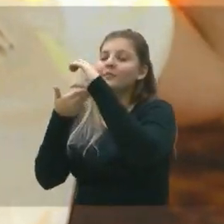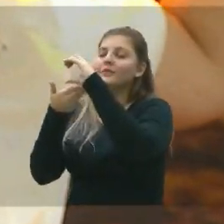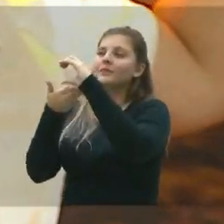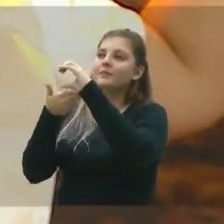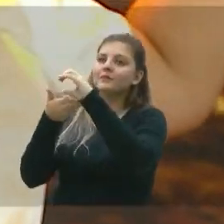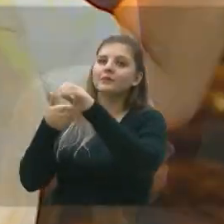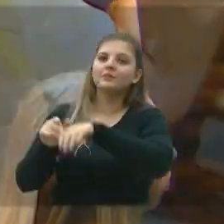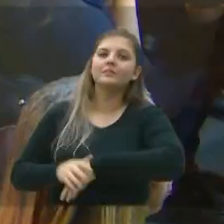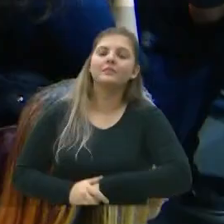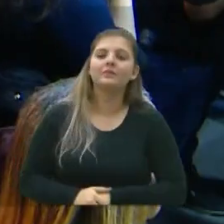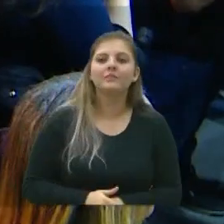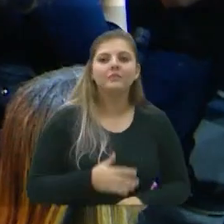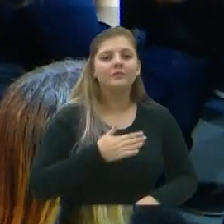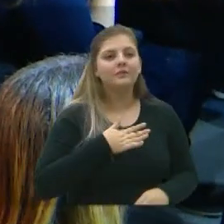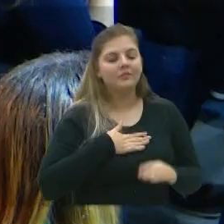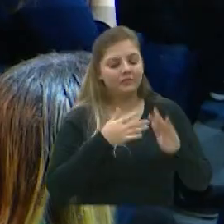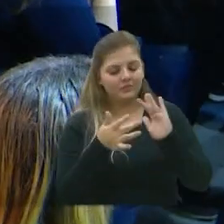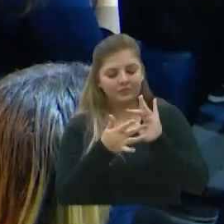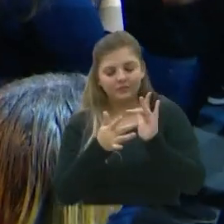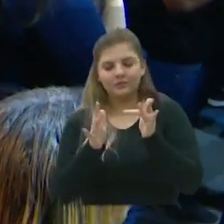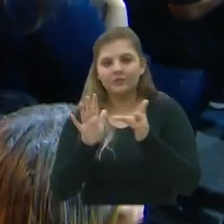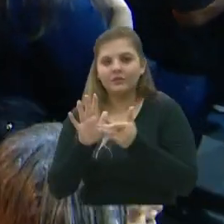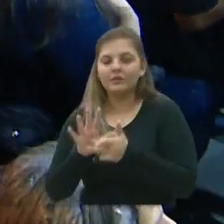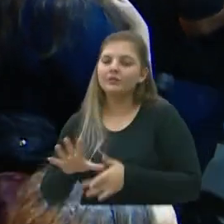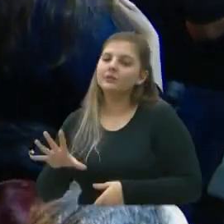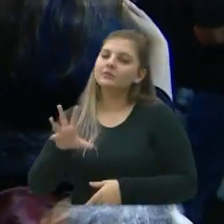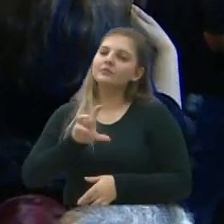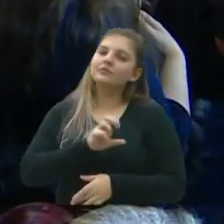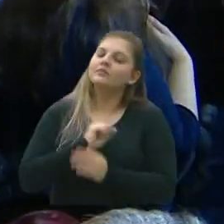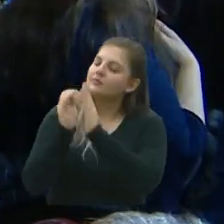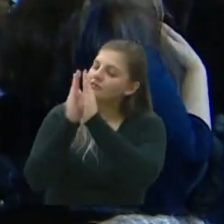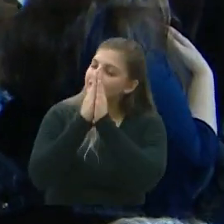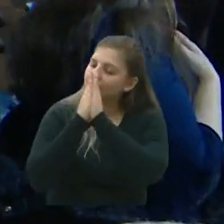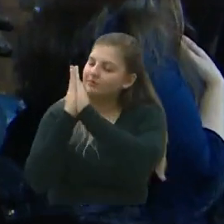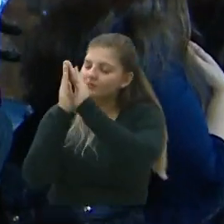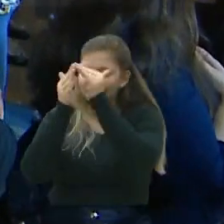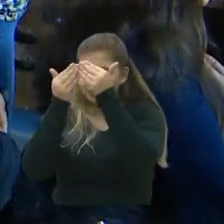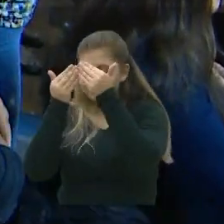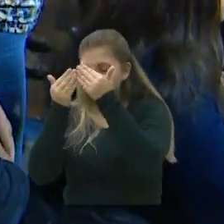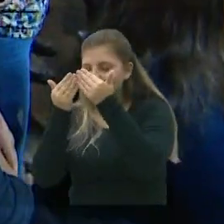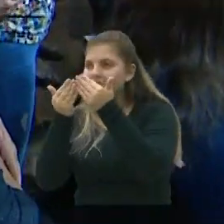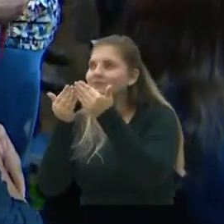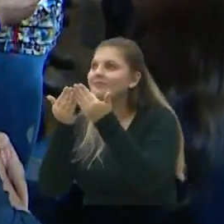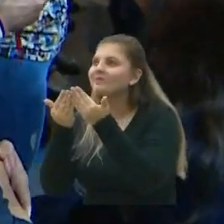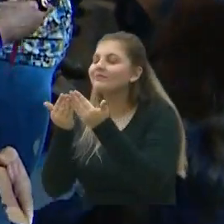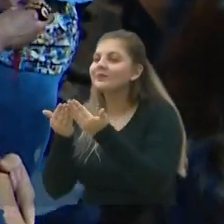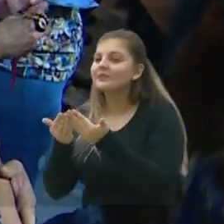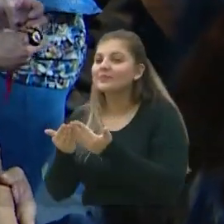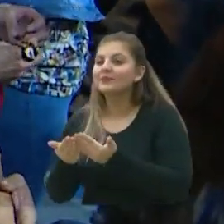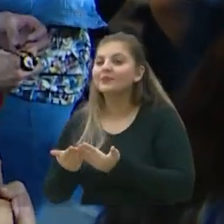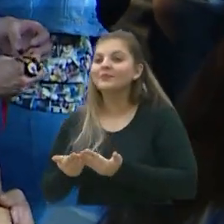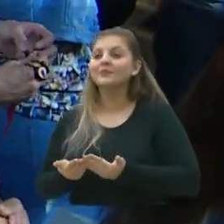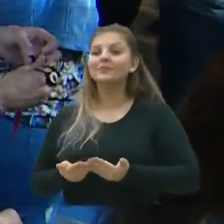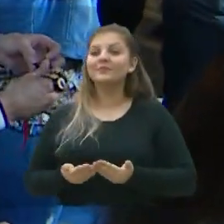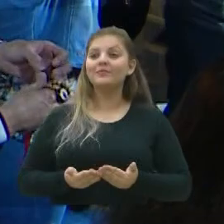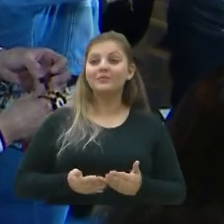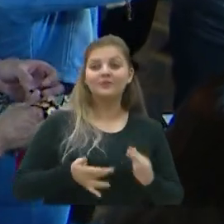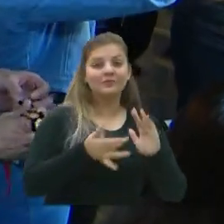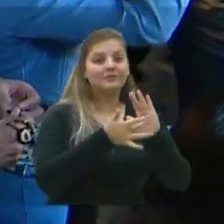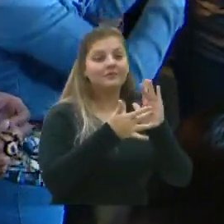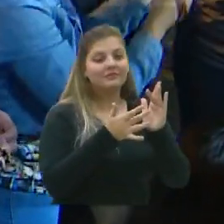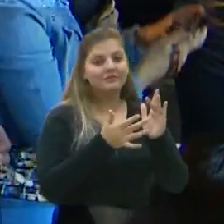meu Jesus amado, te adorando estou.